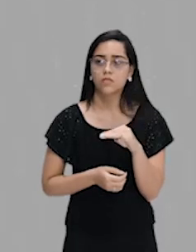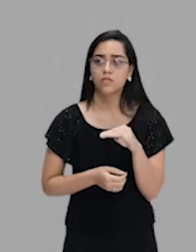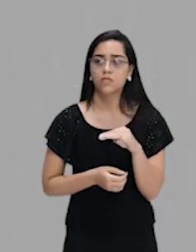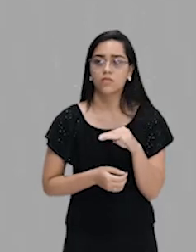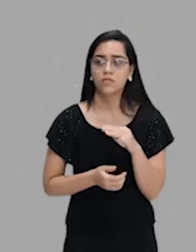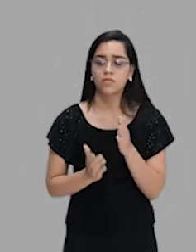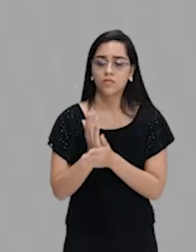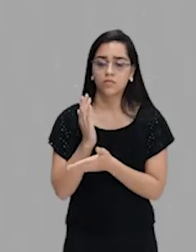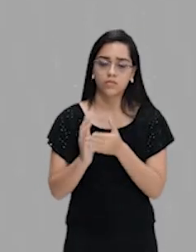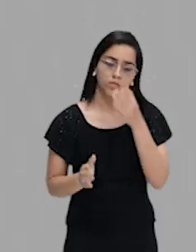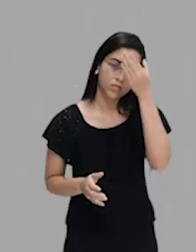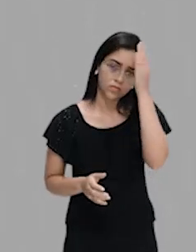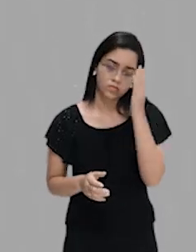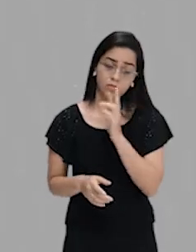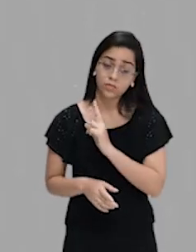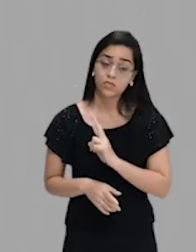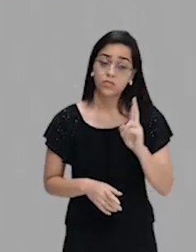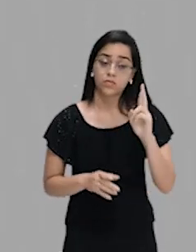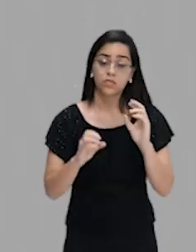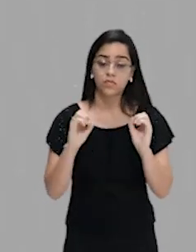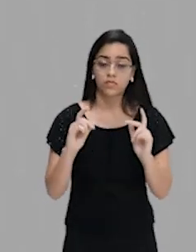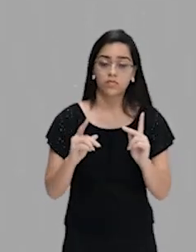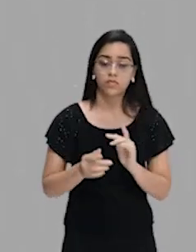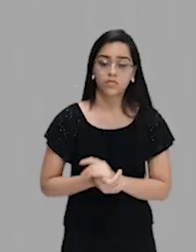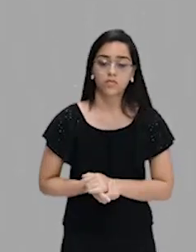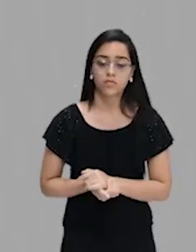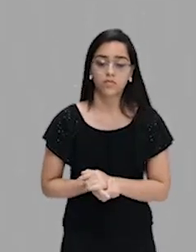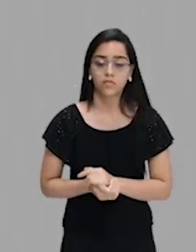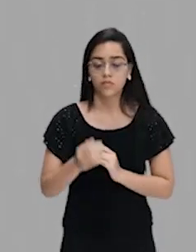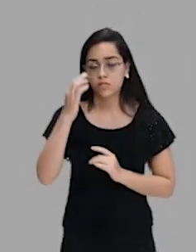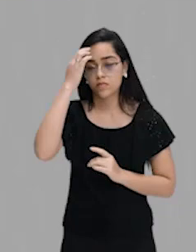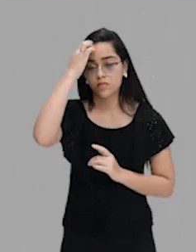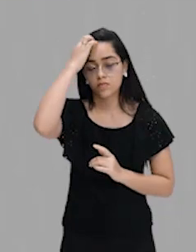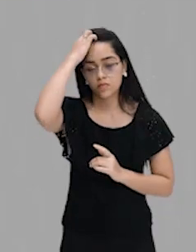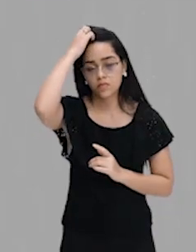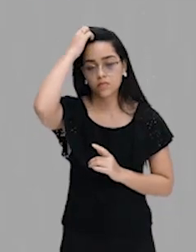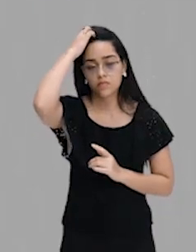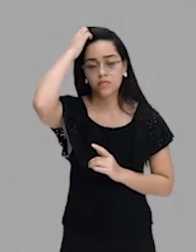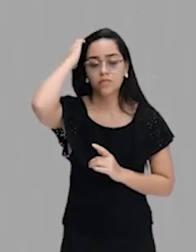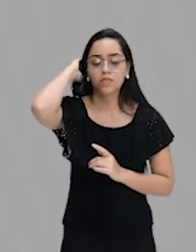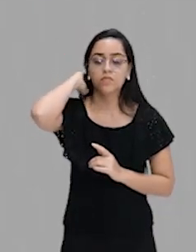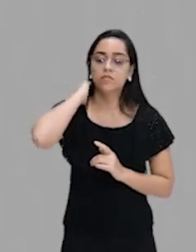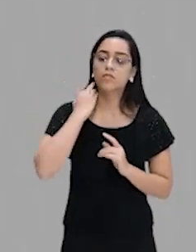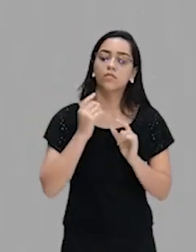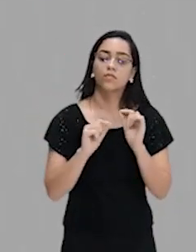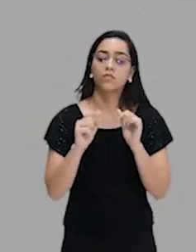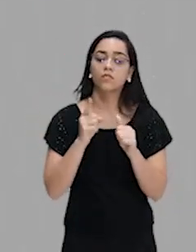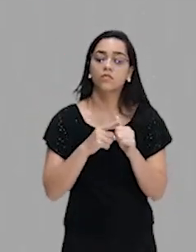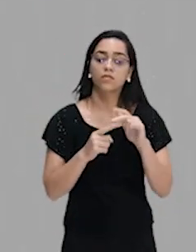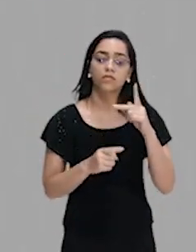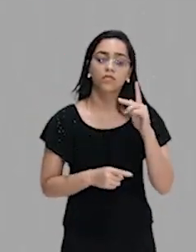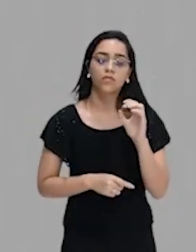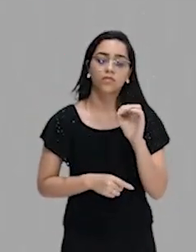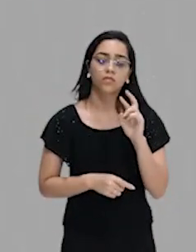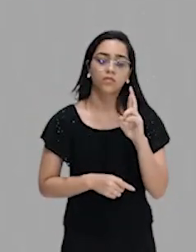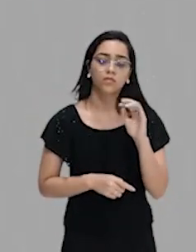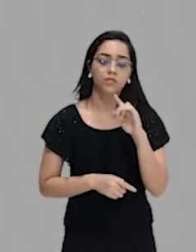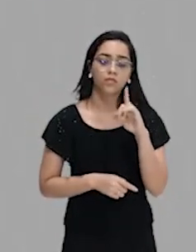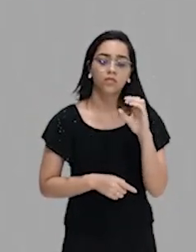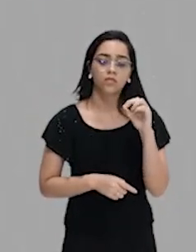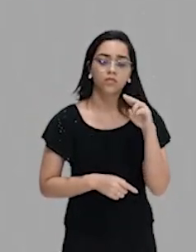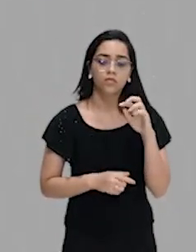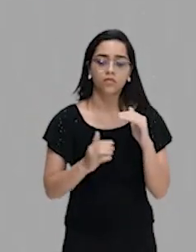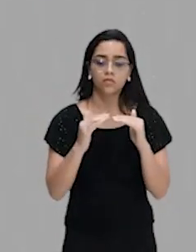cima de algumas culturas ou religiões, tá, ok? Bom, o primeiro ponto aqui é o horizonte. O